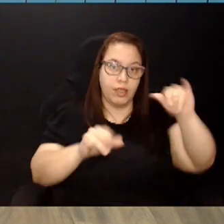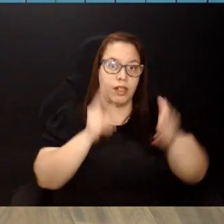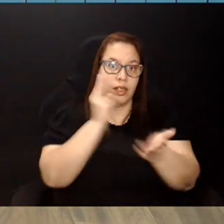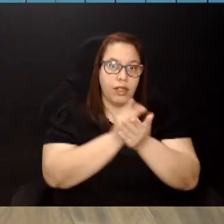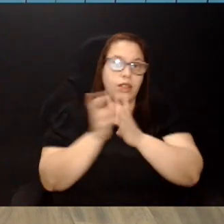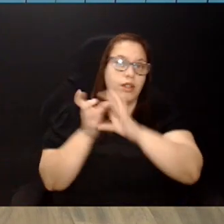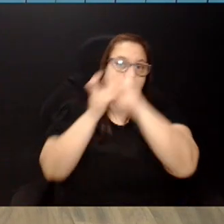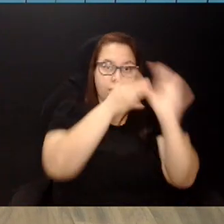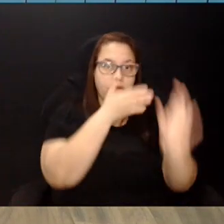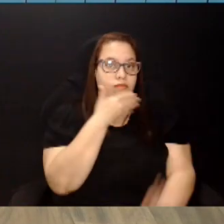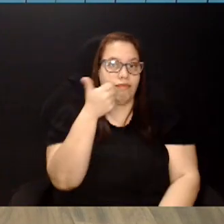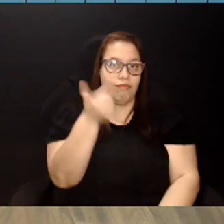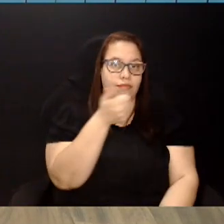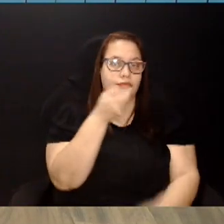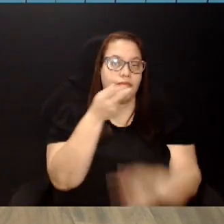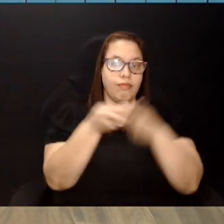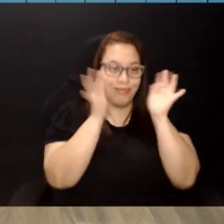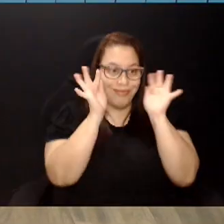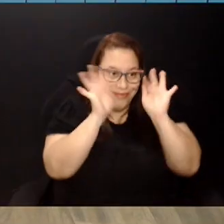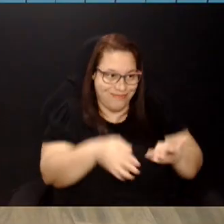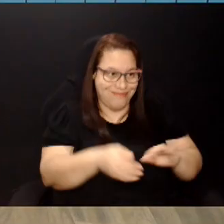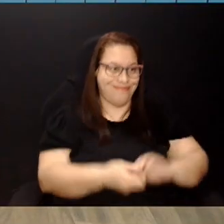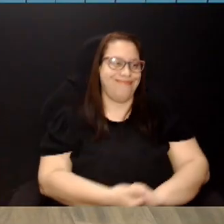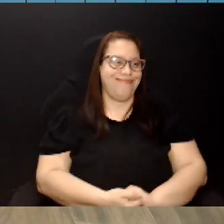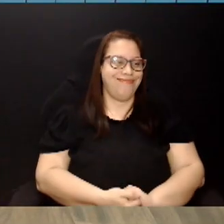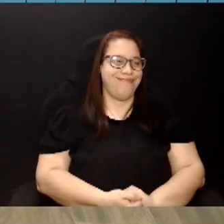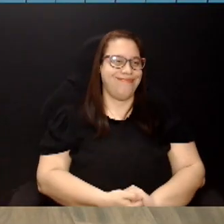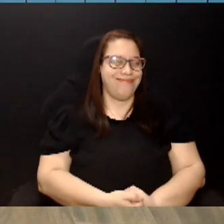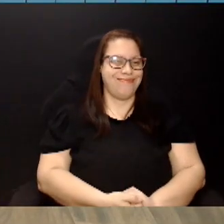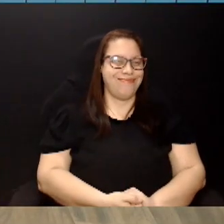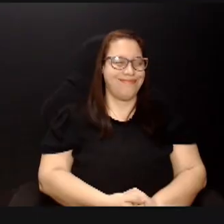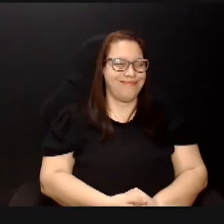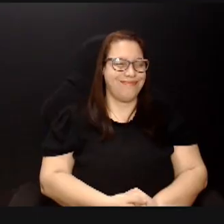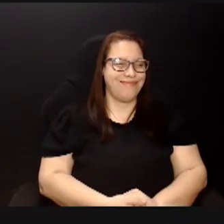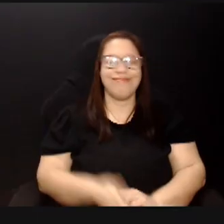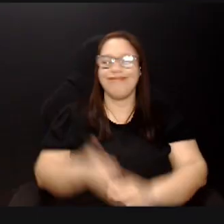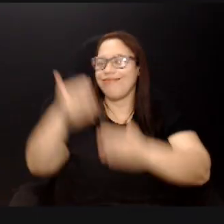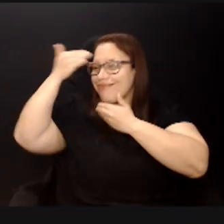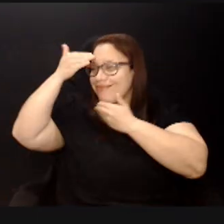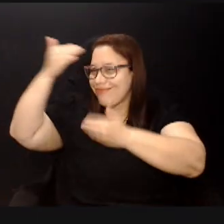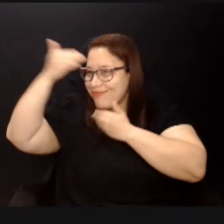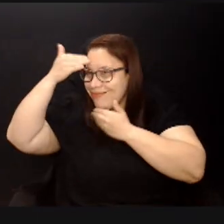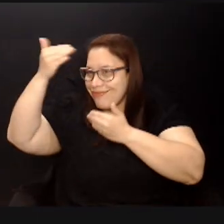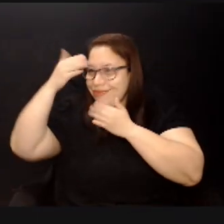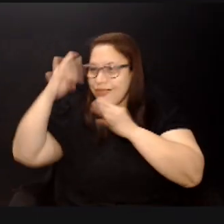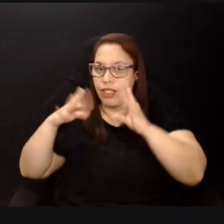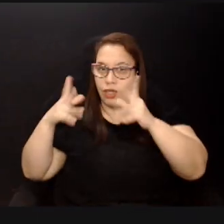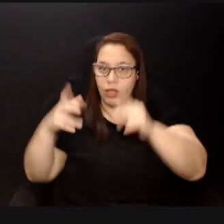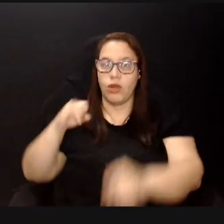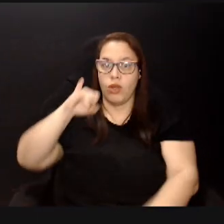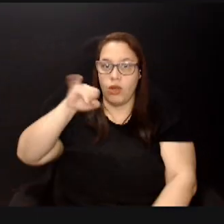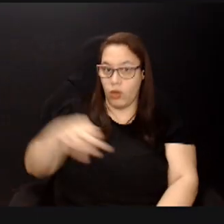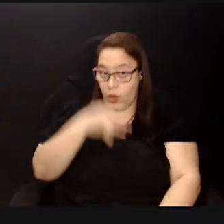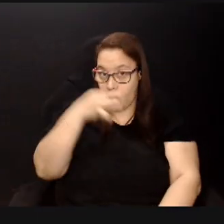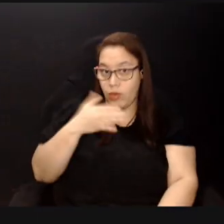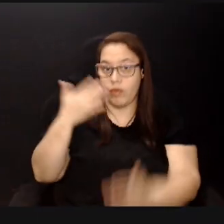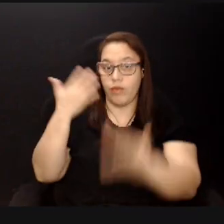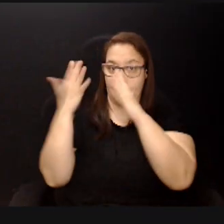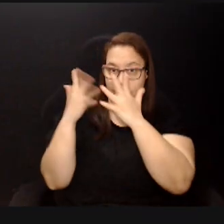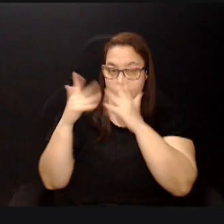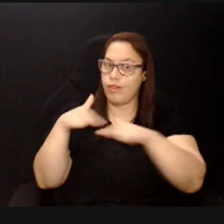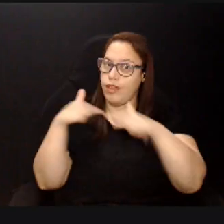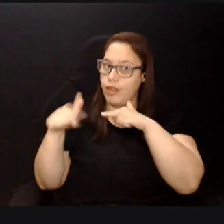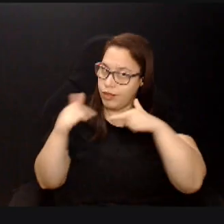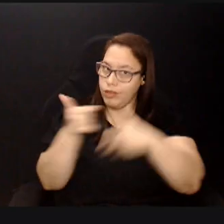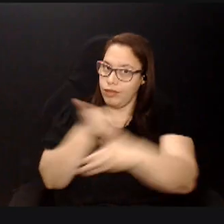e fica aberto às suas considerações finais. Muito obrigado, sou da região de Jundiaí de Campinas, parabéns pelo trabalho de vocês, estamos